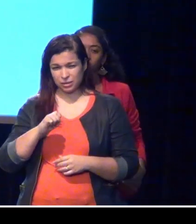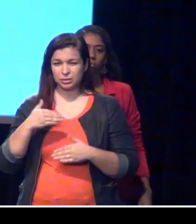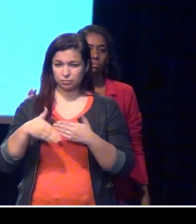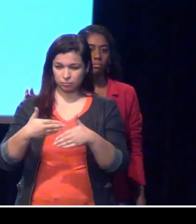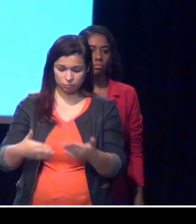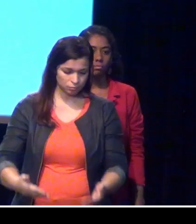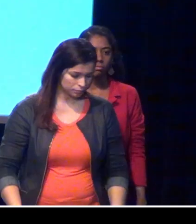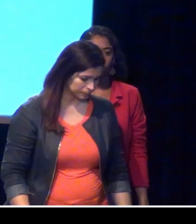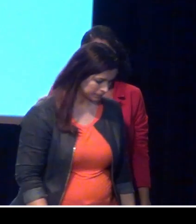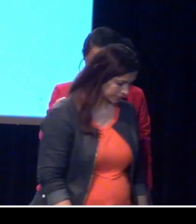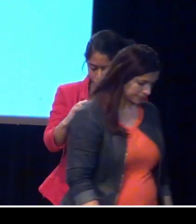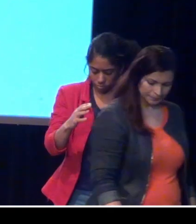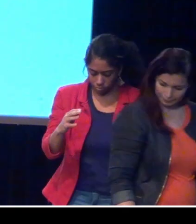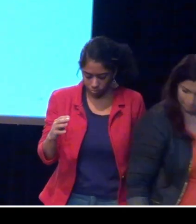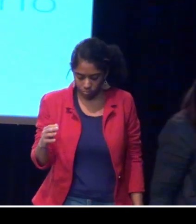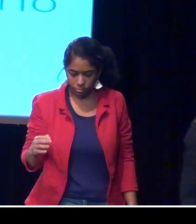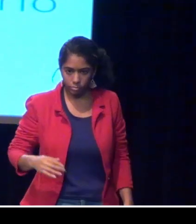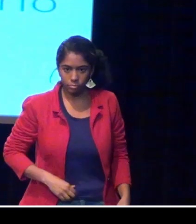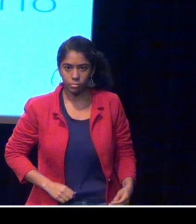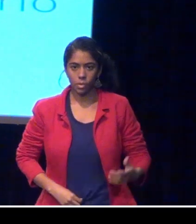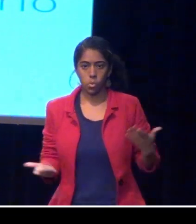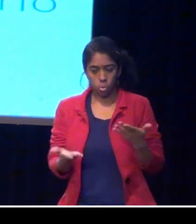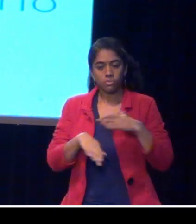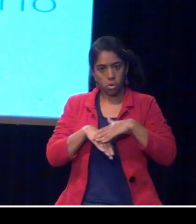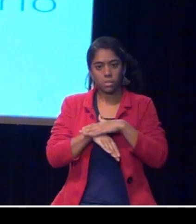nessa linha que vai ser a nossa conversa hoje, agora.